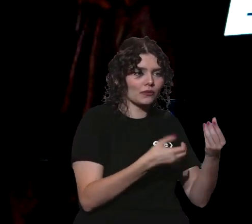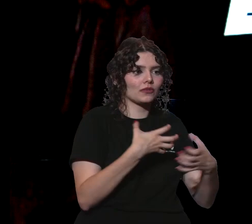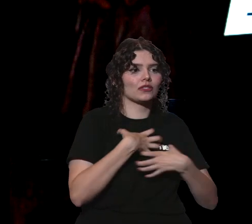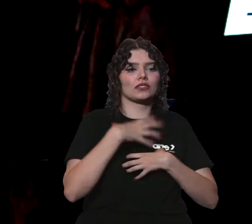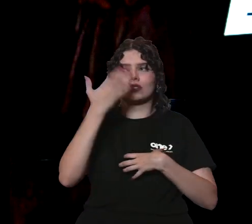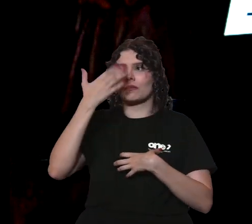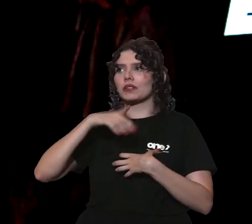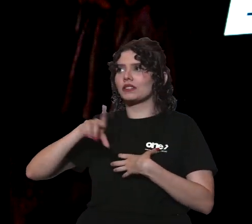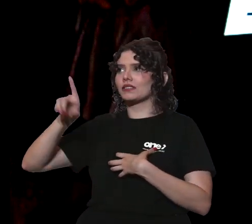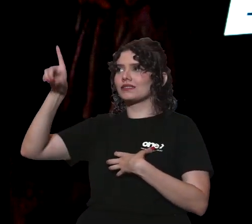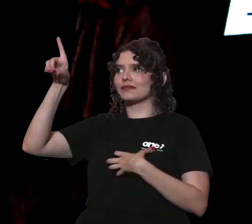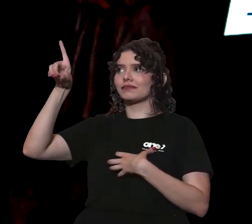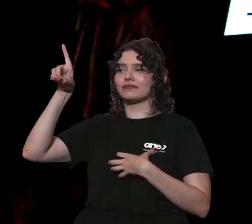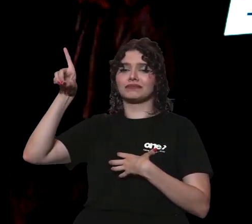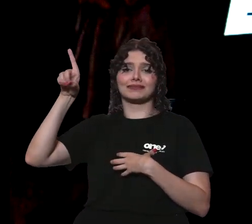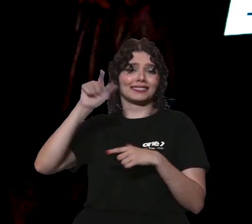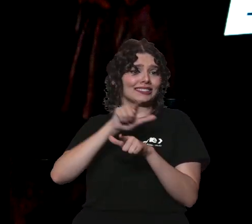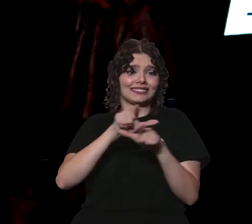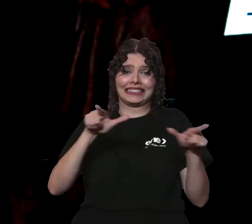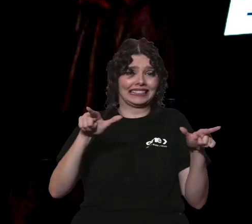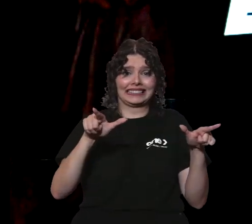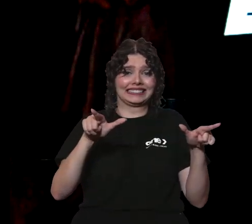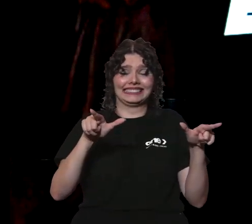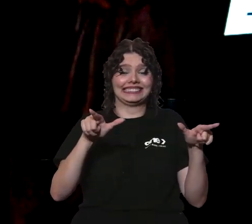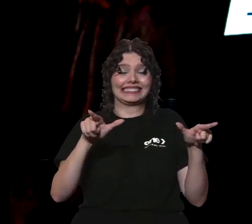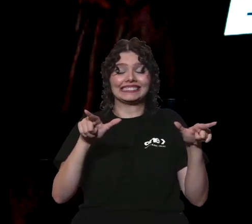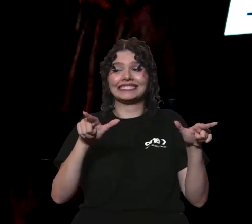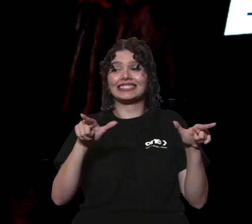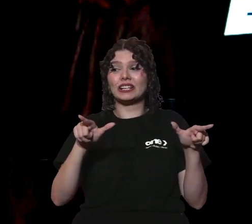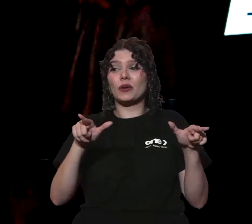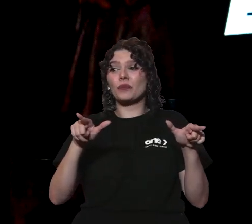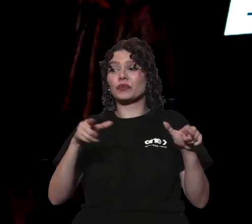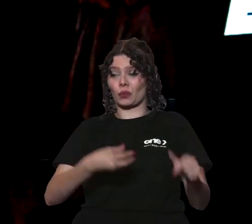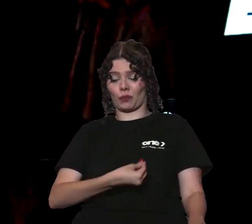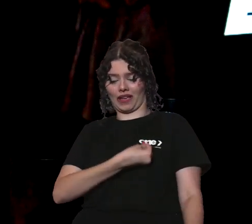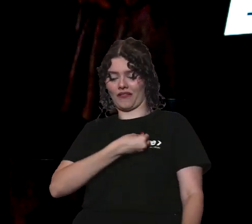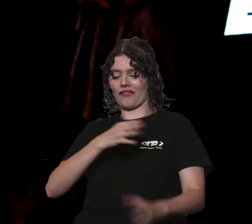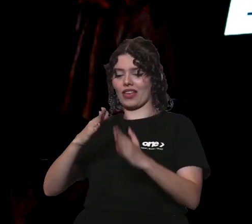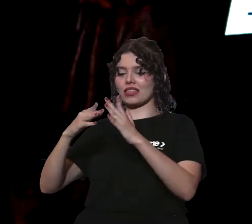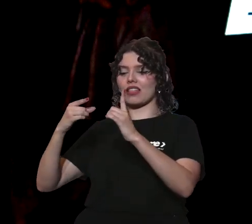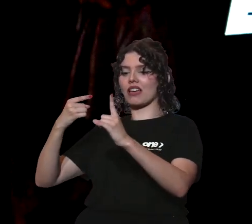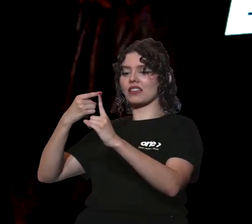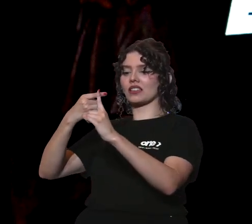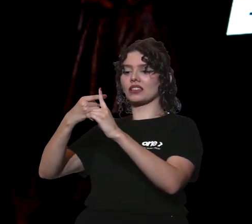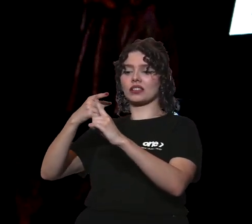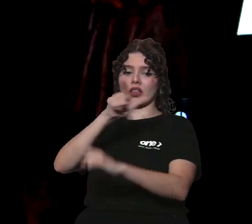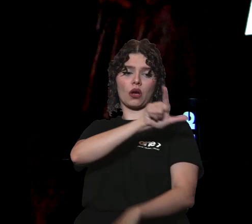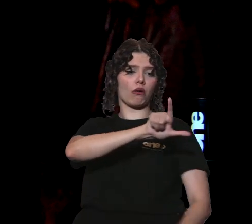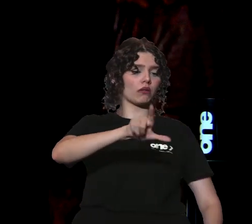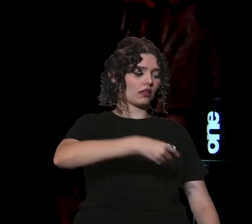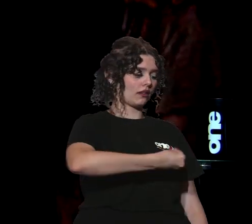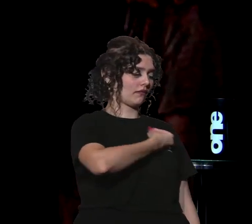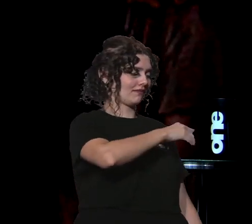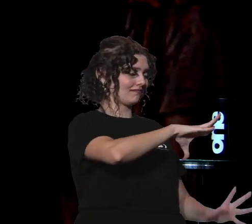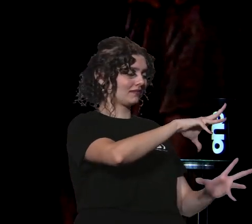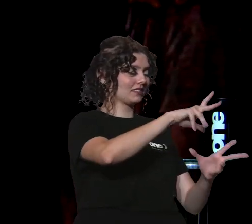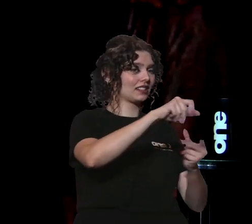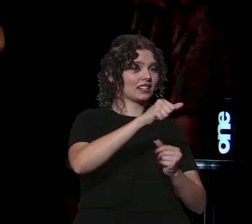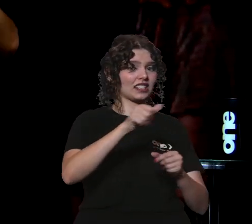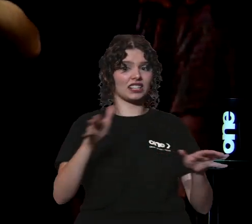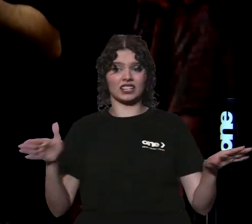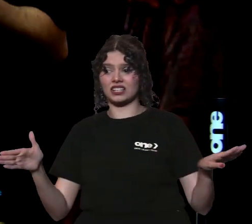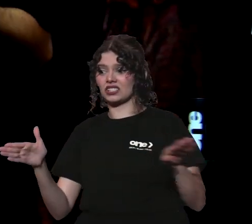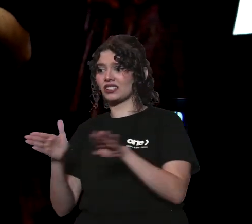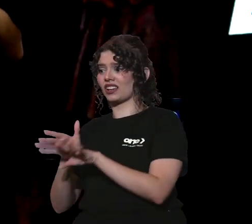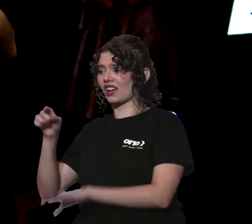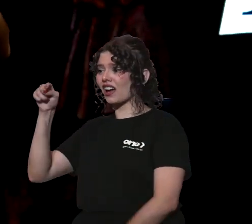de Deus. Não adianta viver uma vida na igreja e viver outra lá fora. E aí querer chegar aqui e